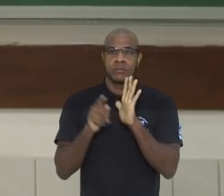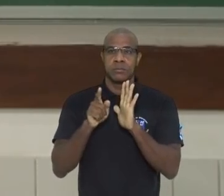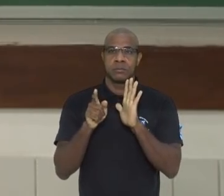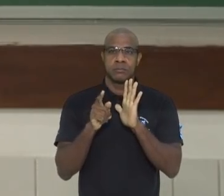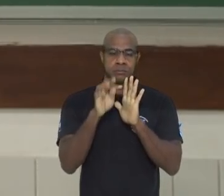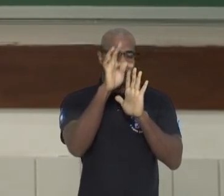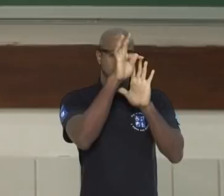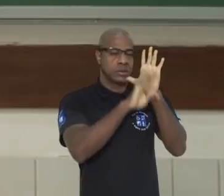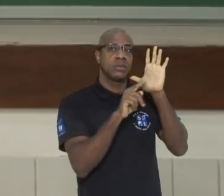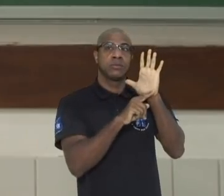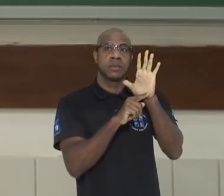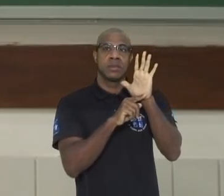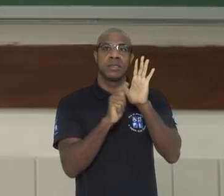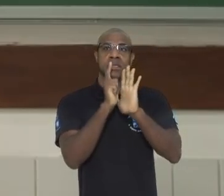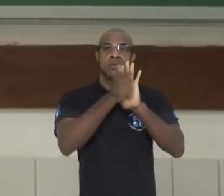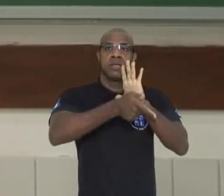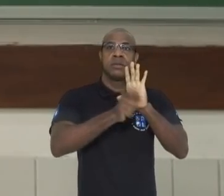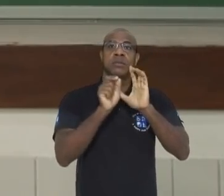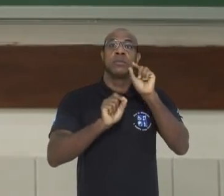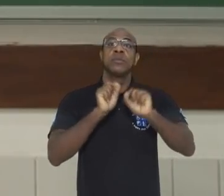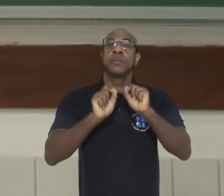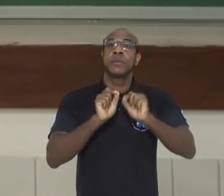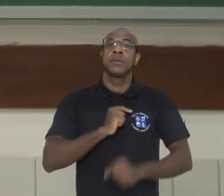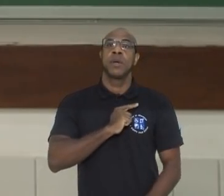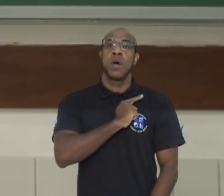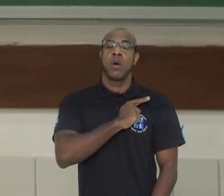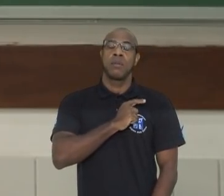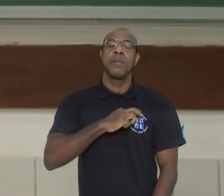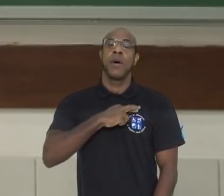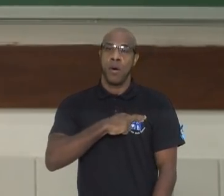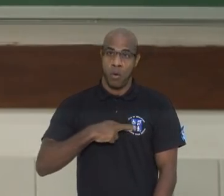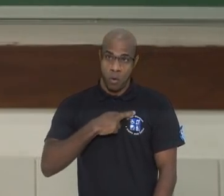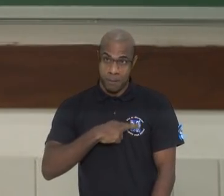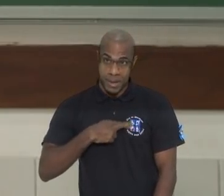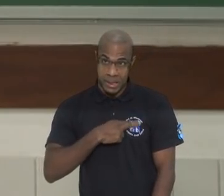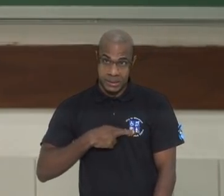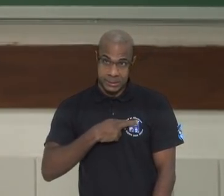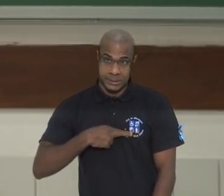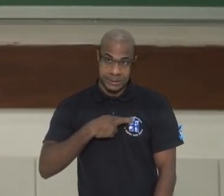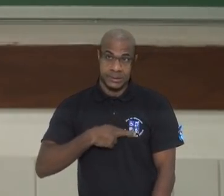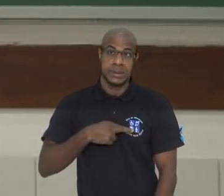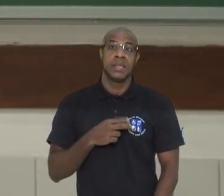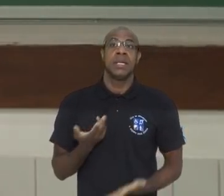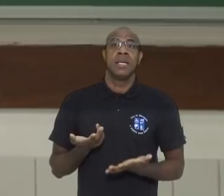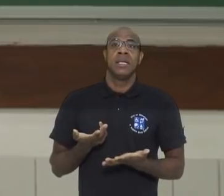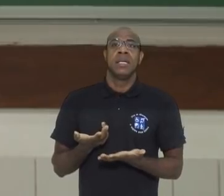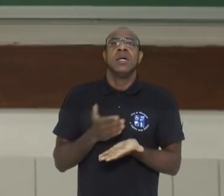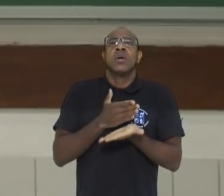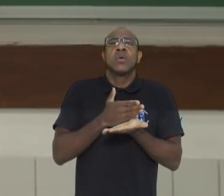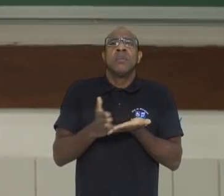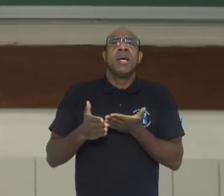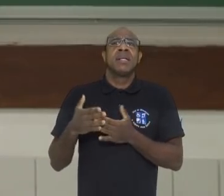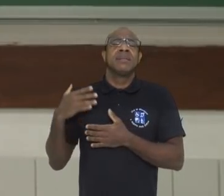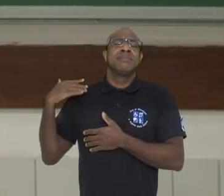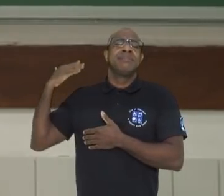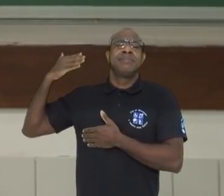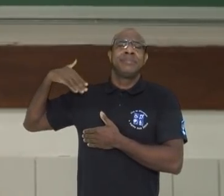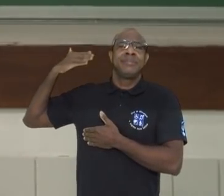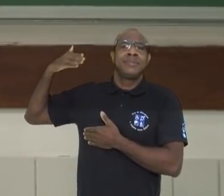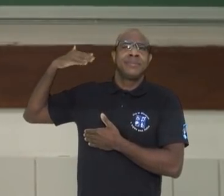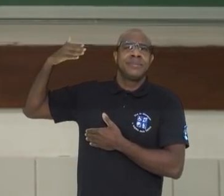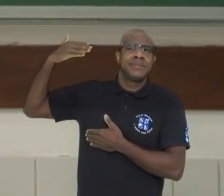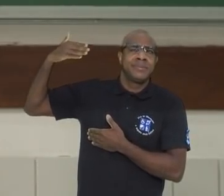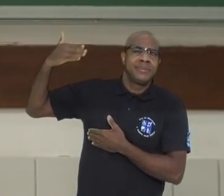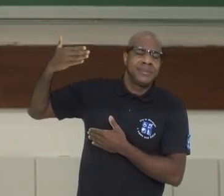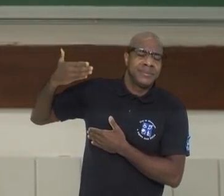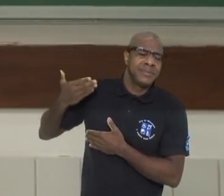gênero romance. Então, o gênero romance, ele nasce lá no século